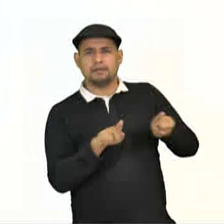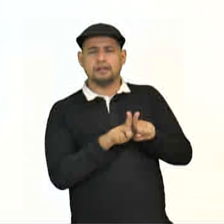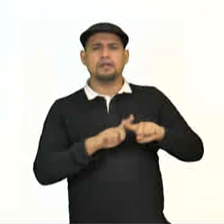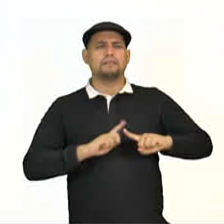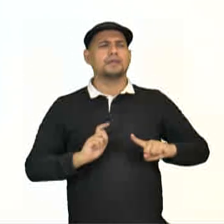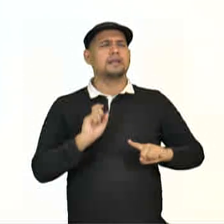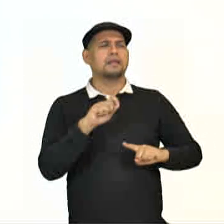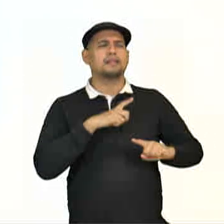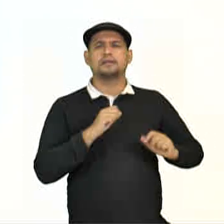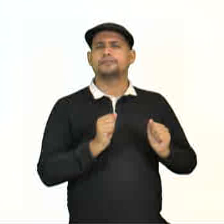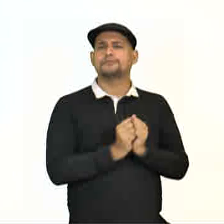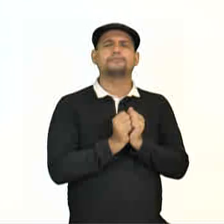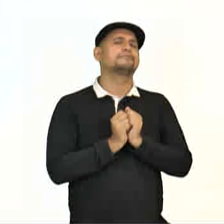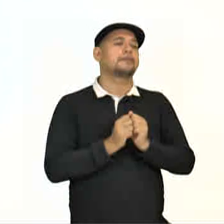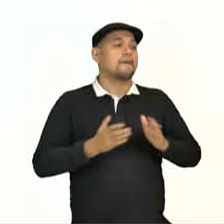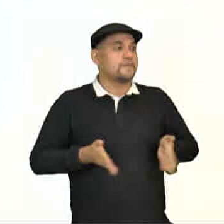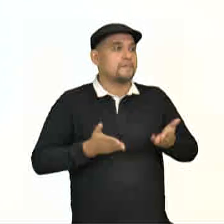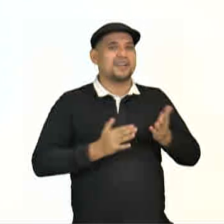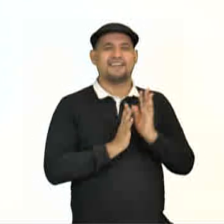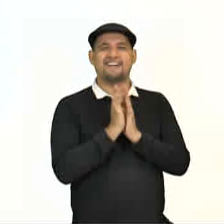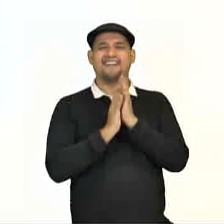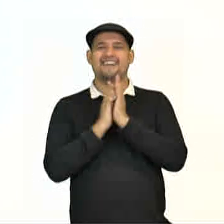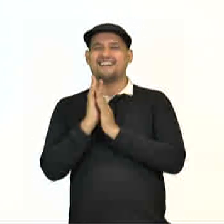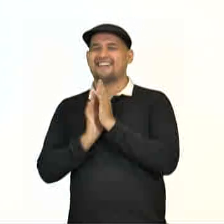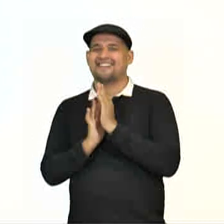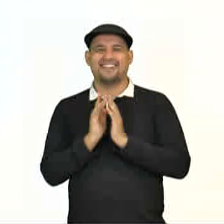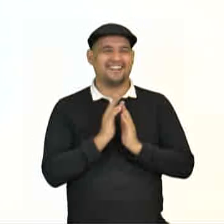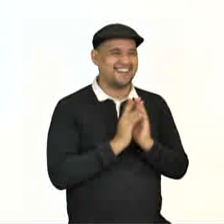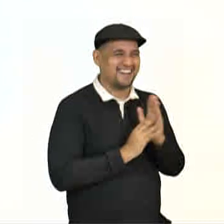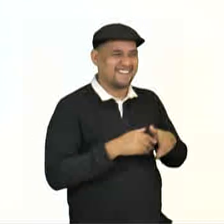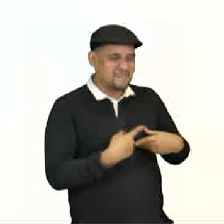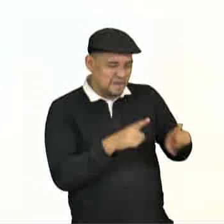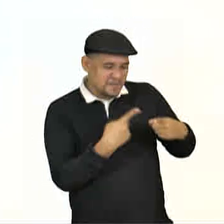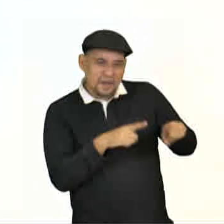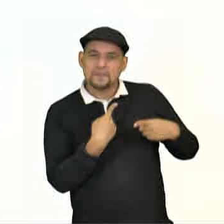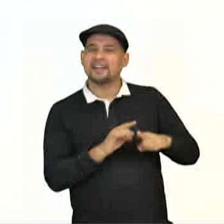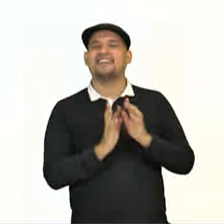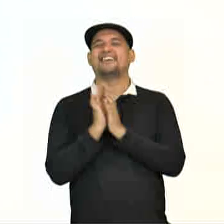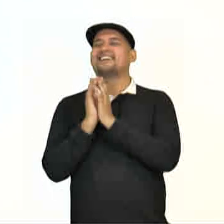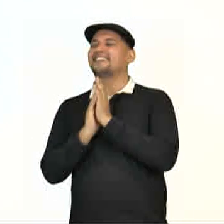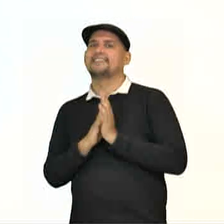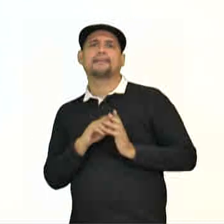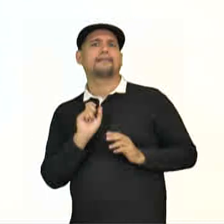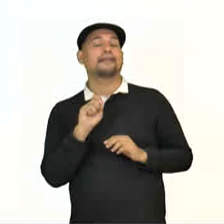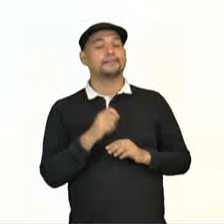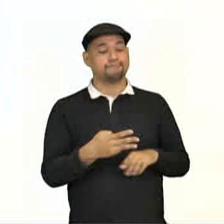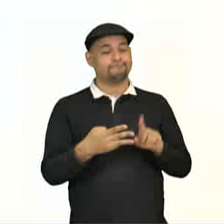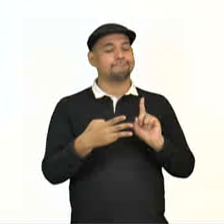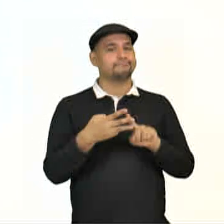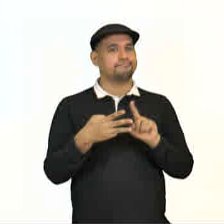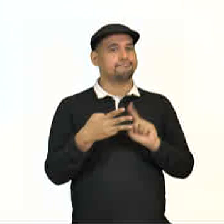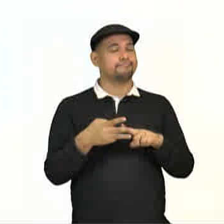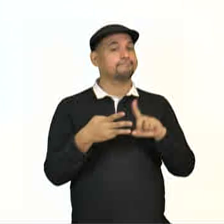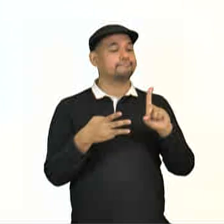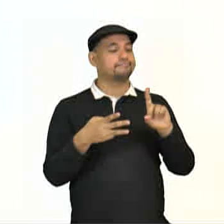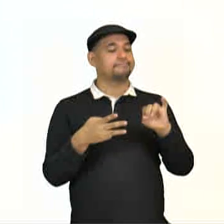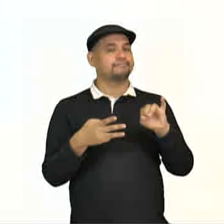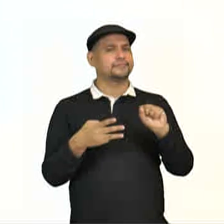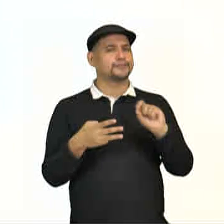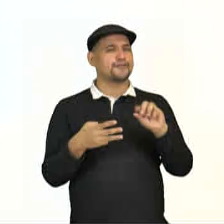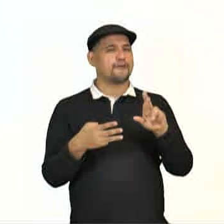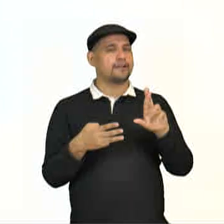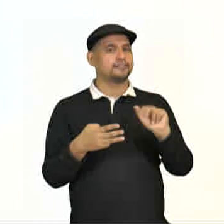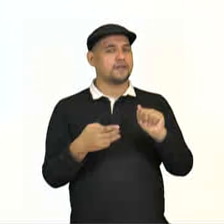E quem estava lá, incentivando a briga, jogando amigo contra amigo? Discórdia. Orunmila voltou